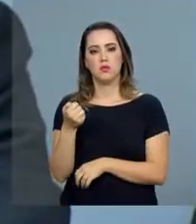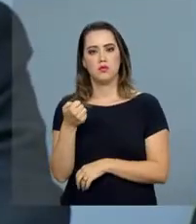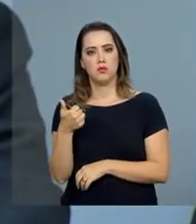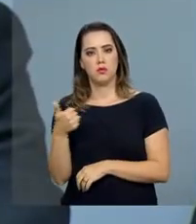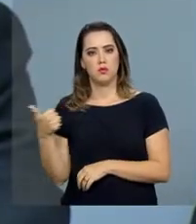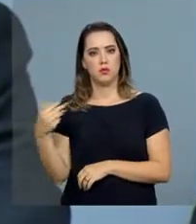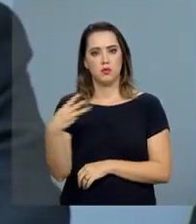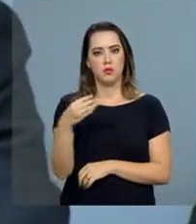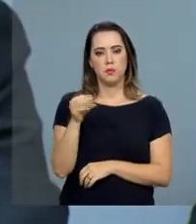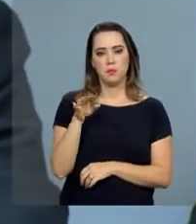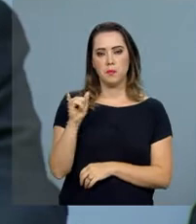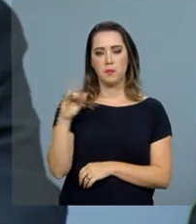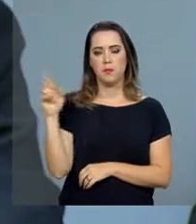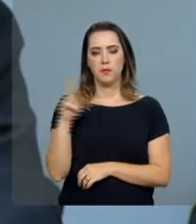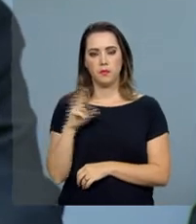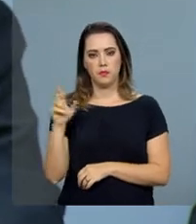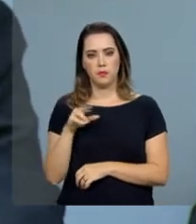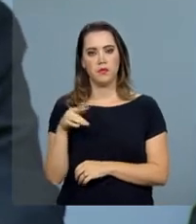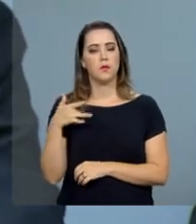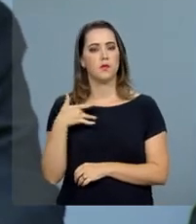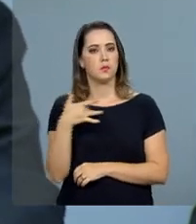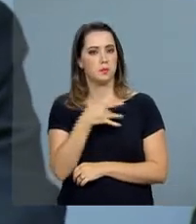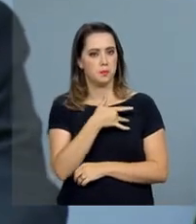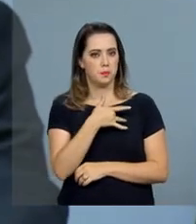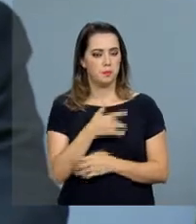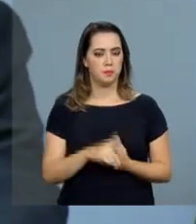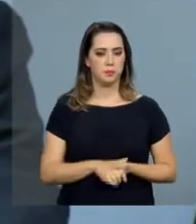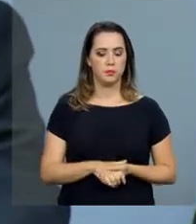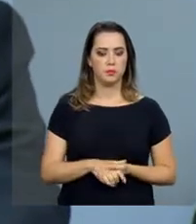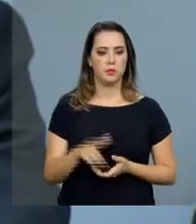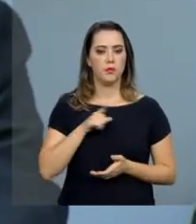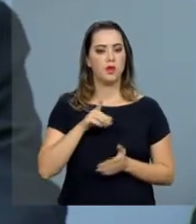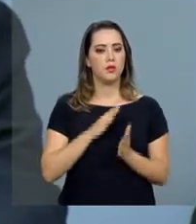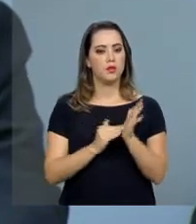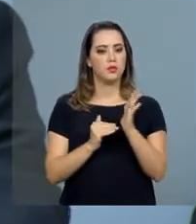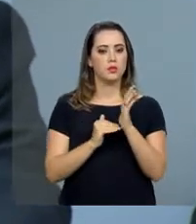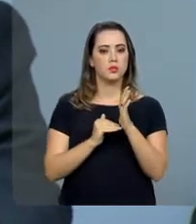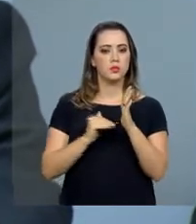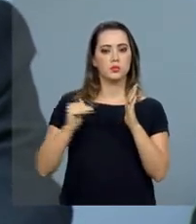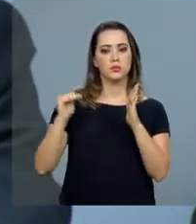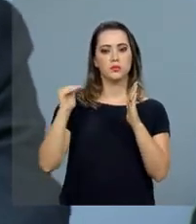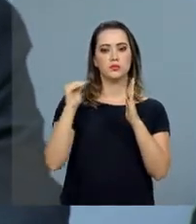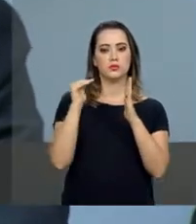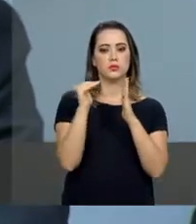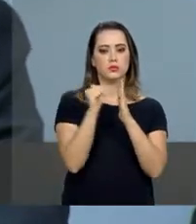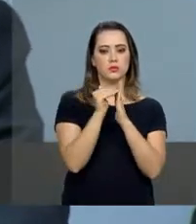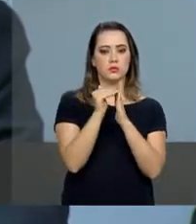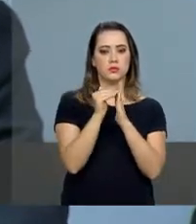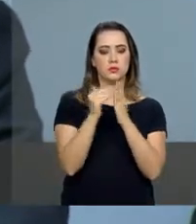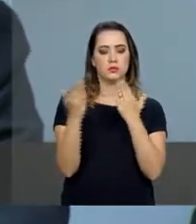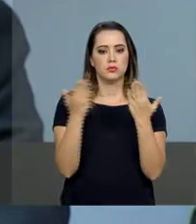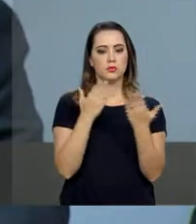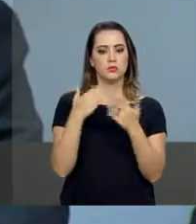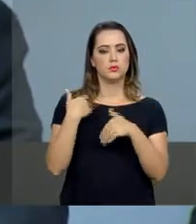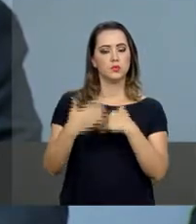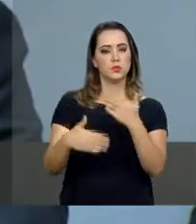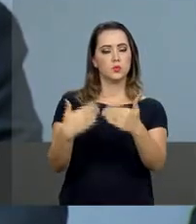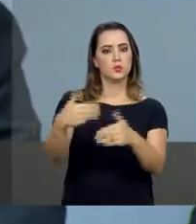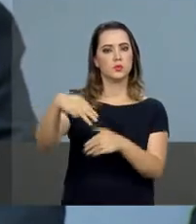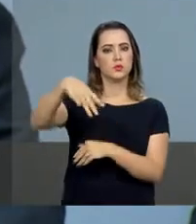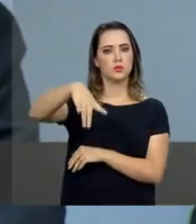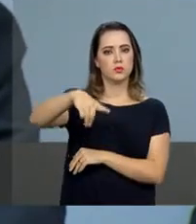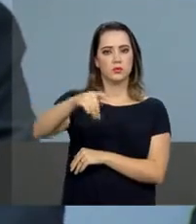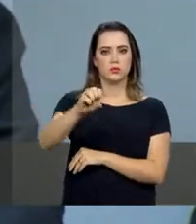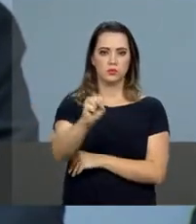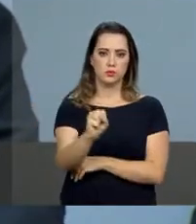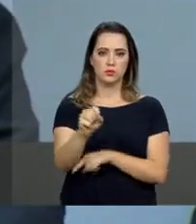130 bilhões para o da saúde houve um crescimento robusto do windows por ventos social um crescimento robusto